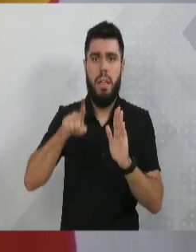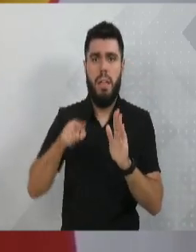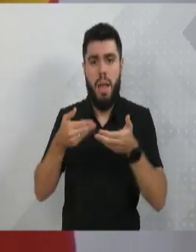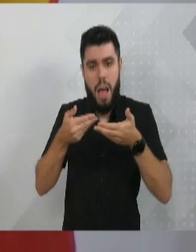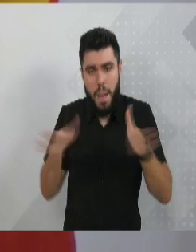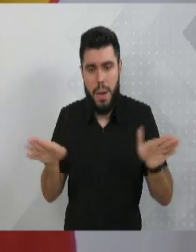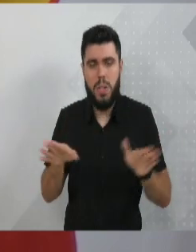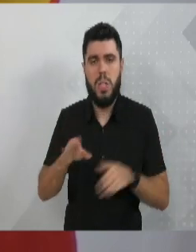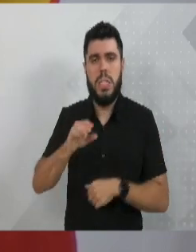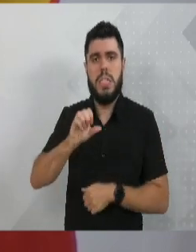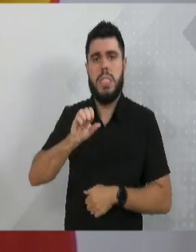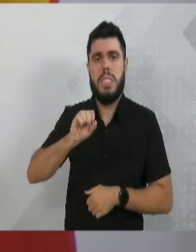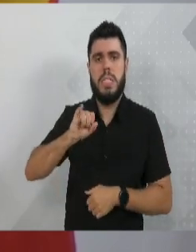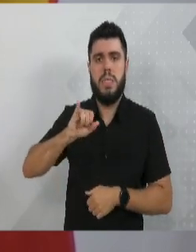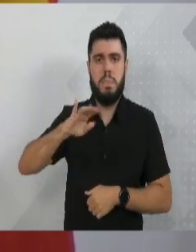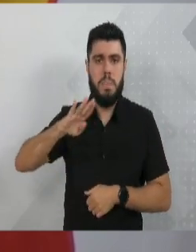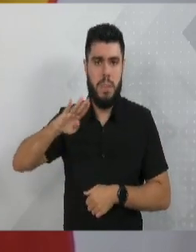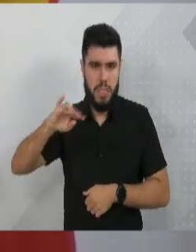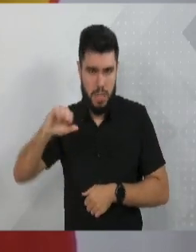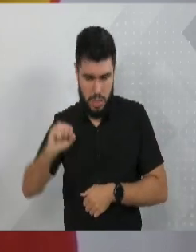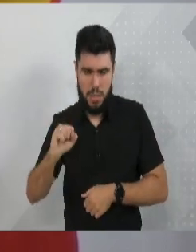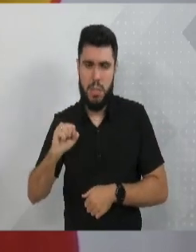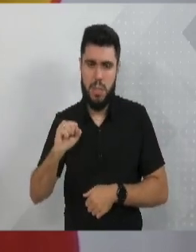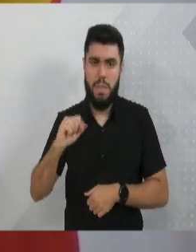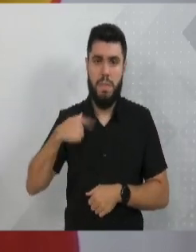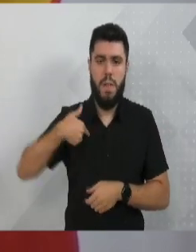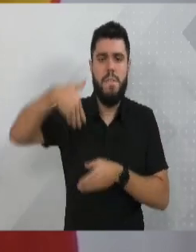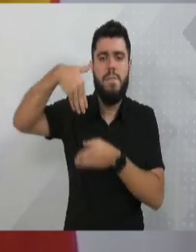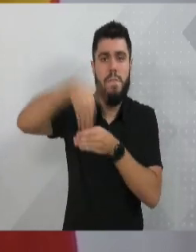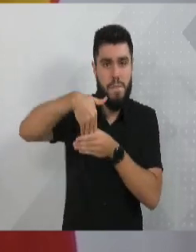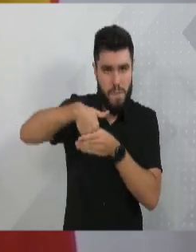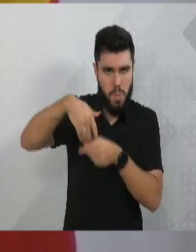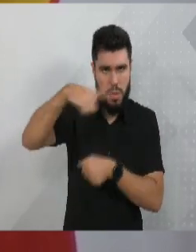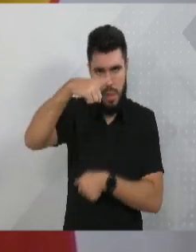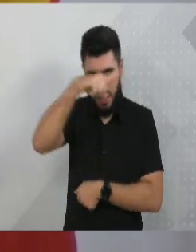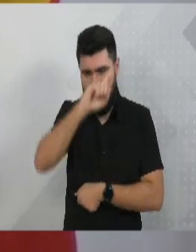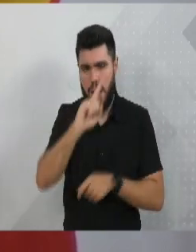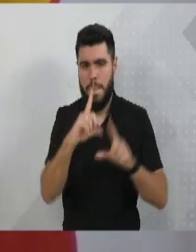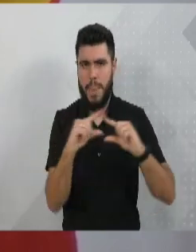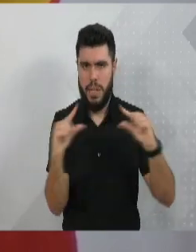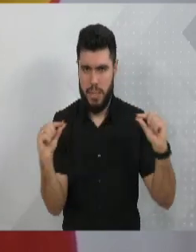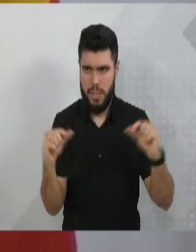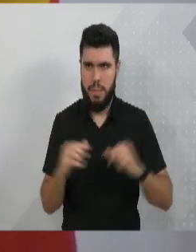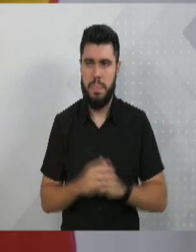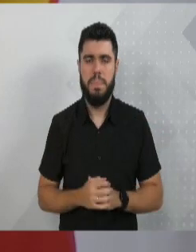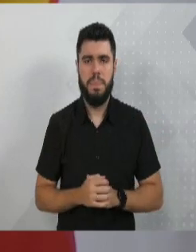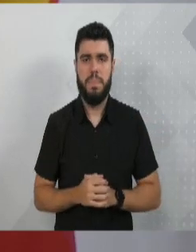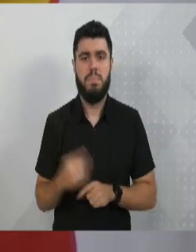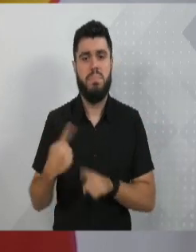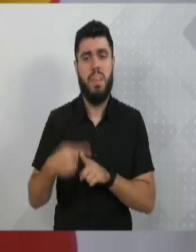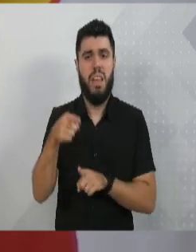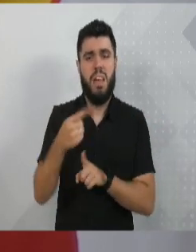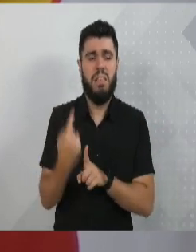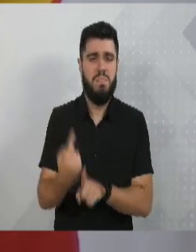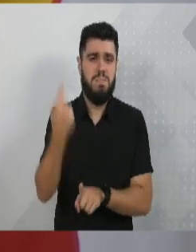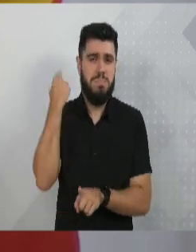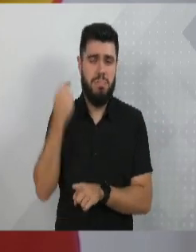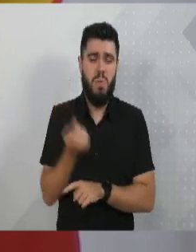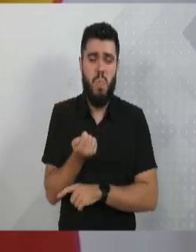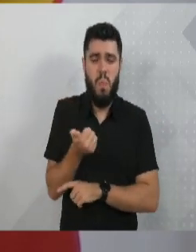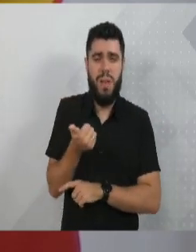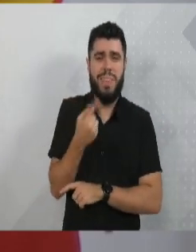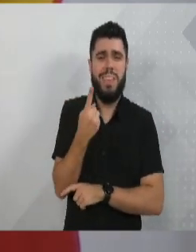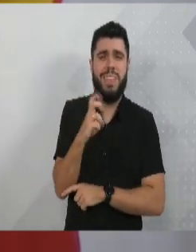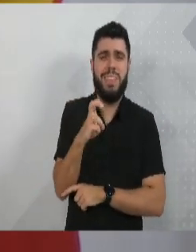tá lá para ser julgado para ser votado aliás e que o simples hoje é um retrocesso por tá 12 quase